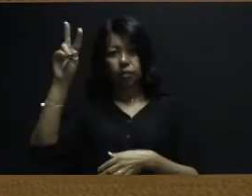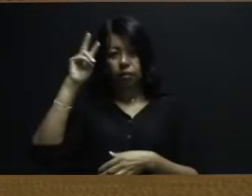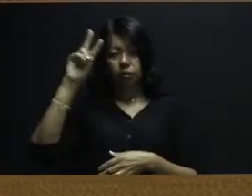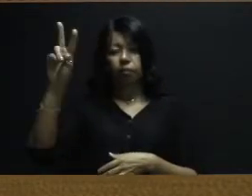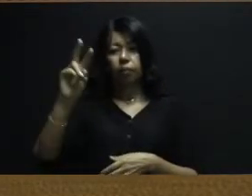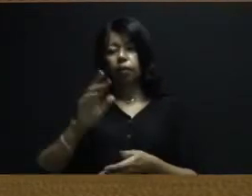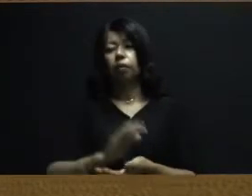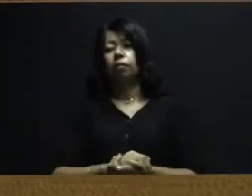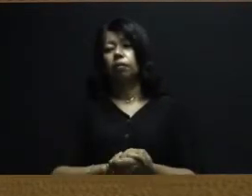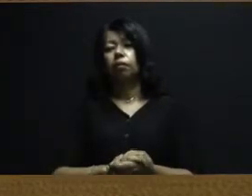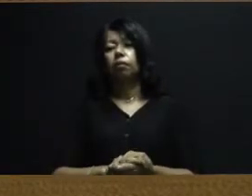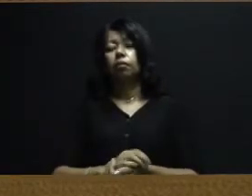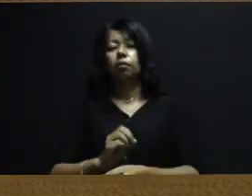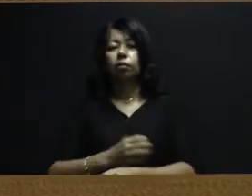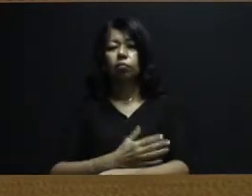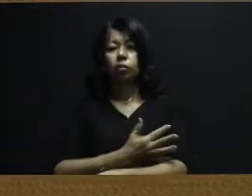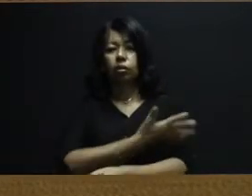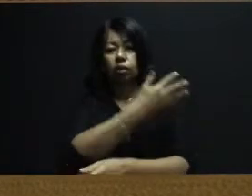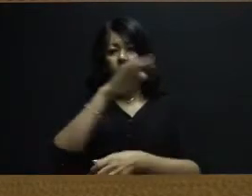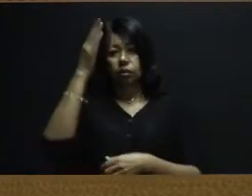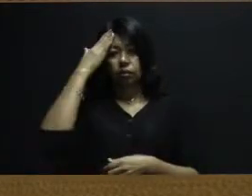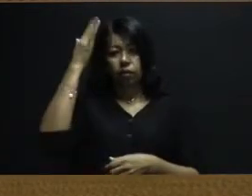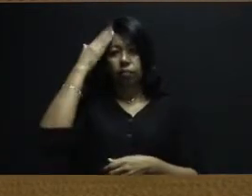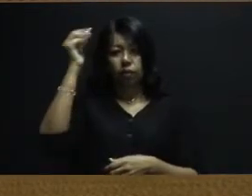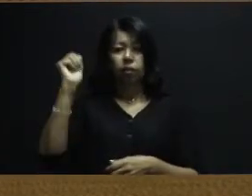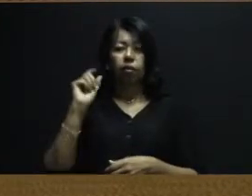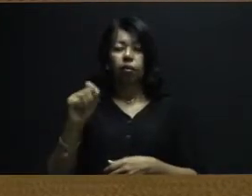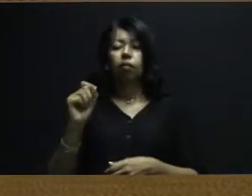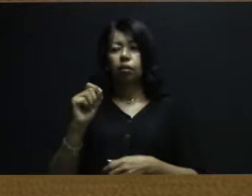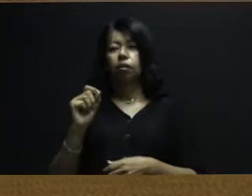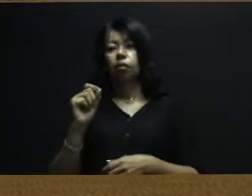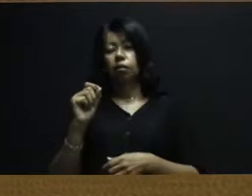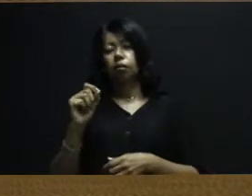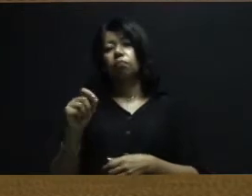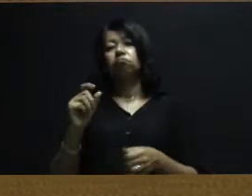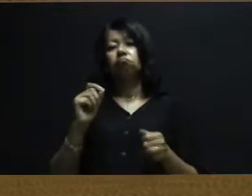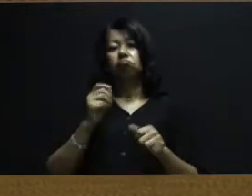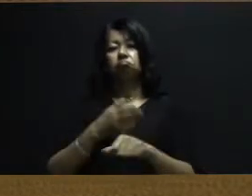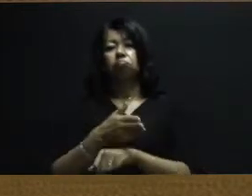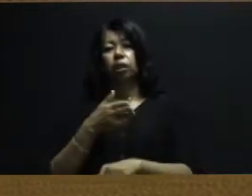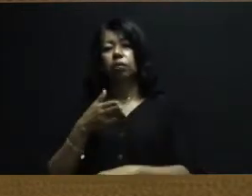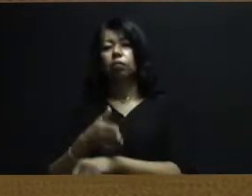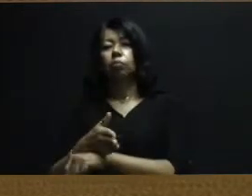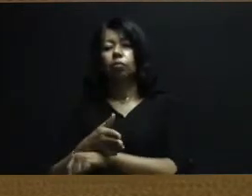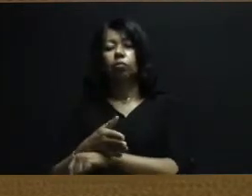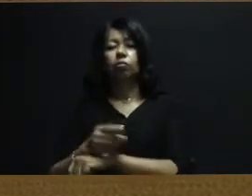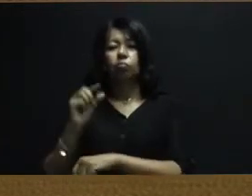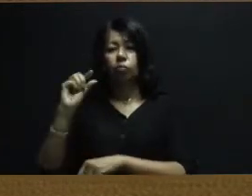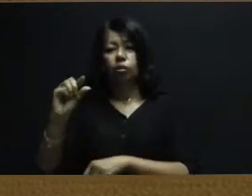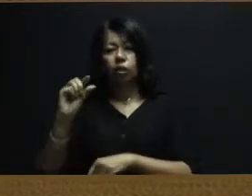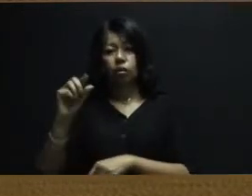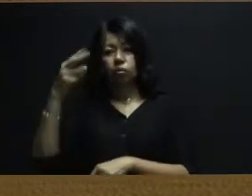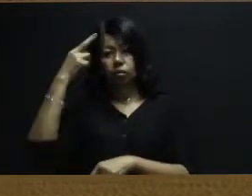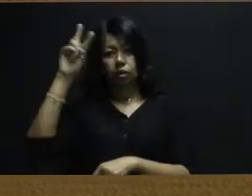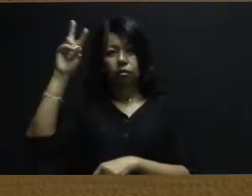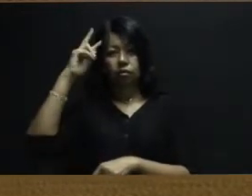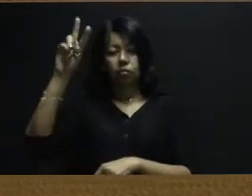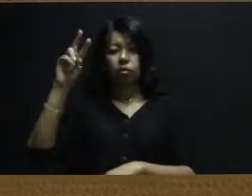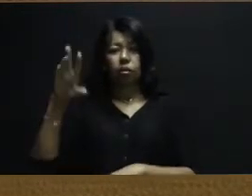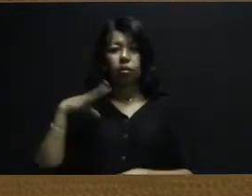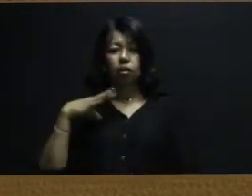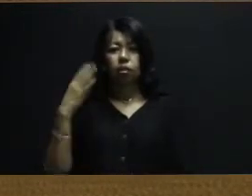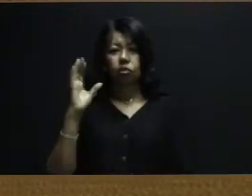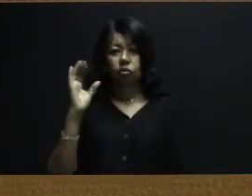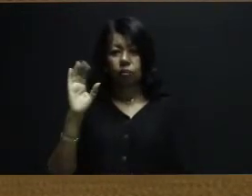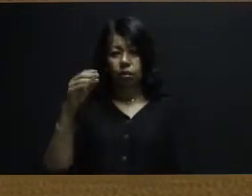lembrança. Foi muito emocionante para mim saber que ele fez parte de um pedacinho da história de Cubatão.